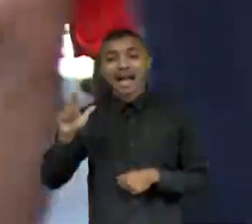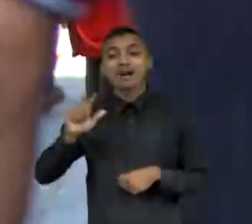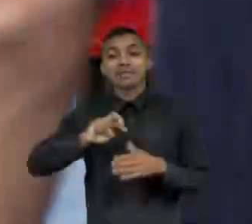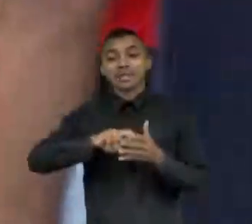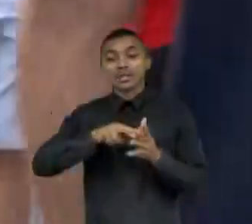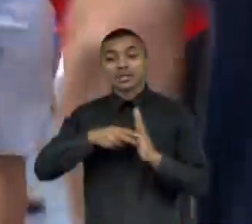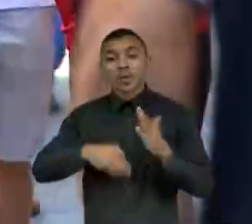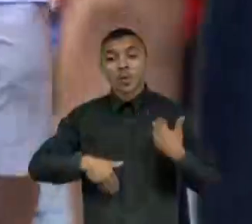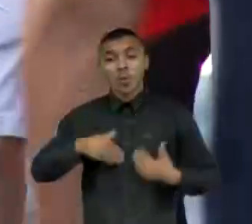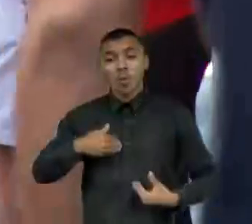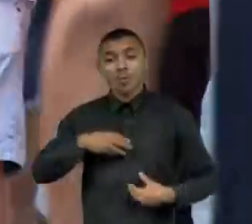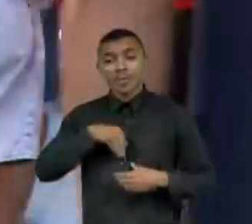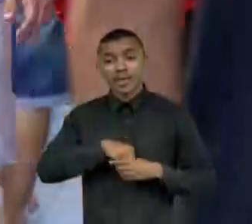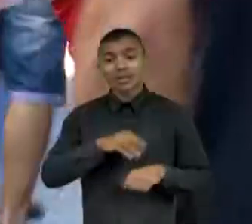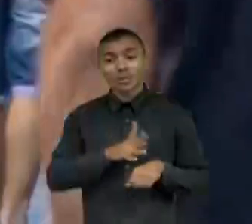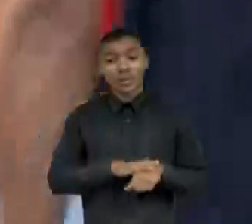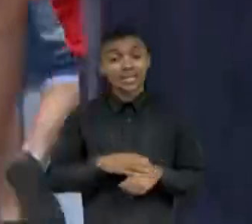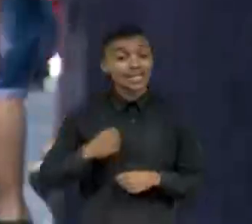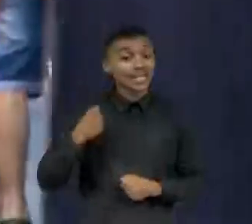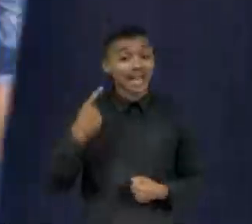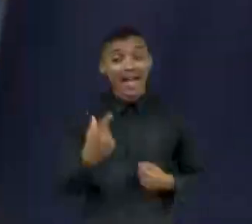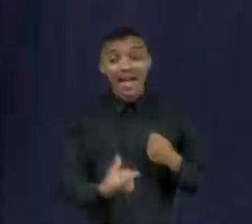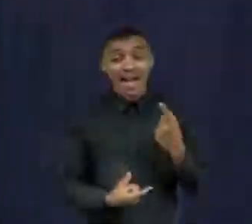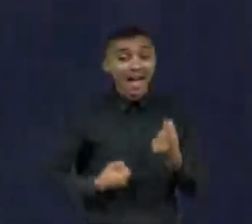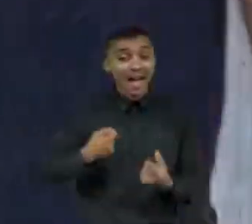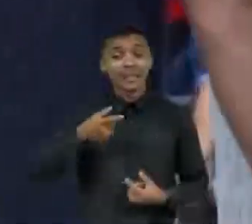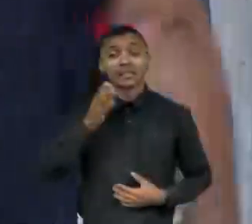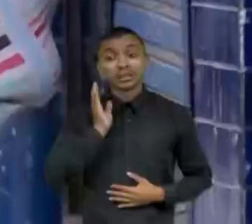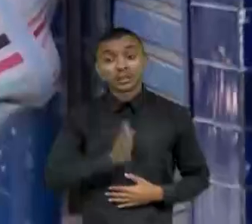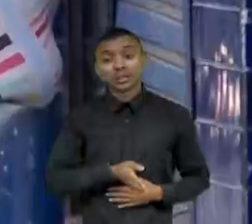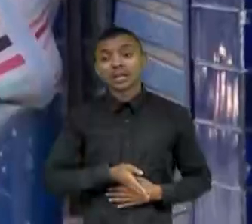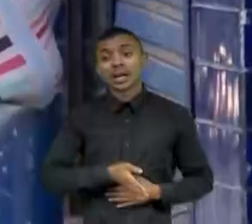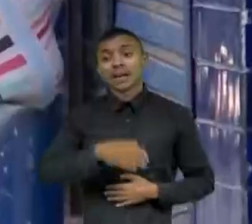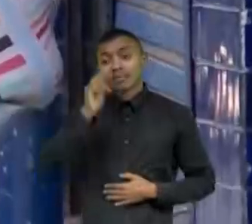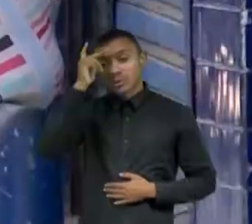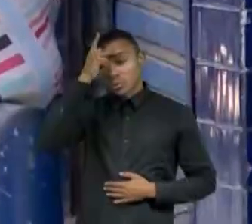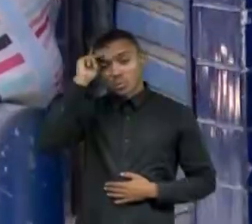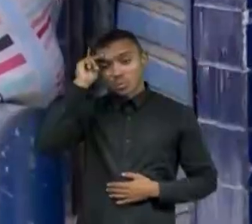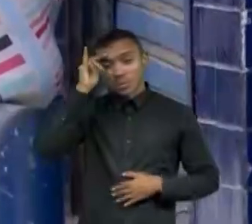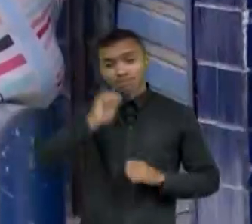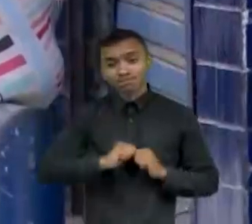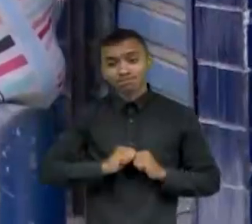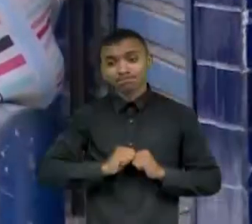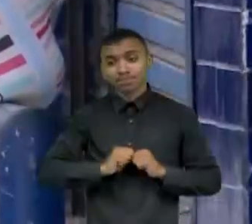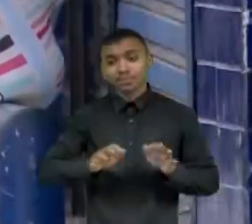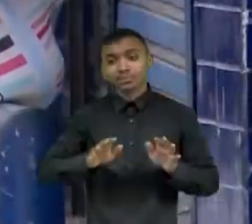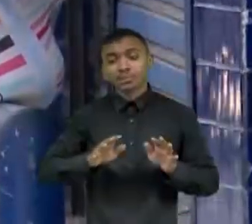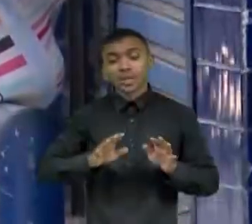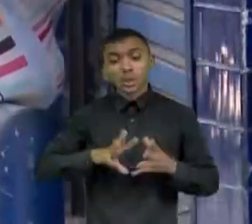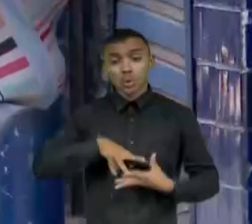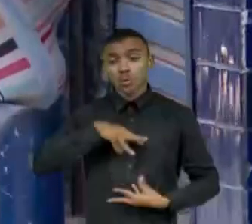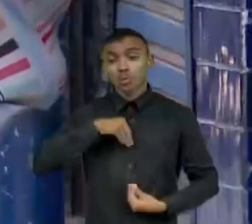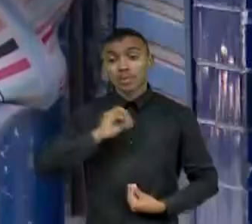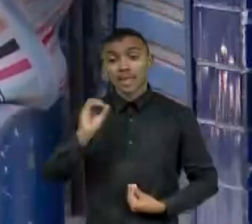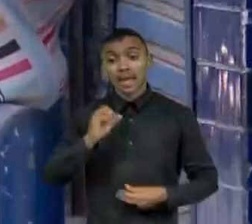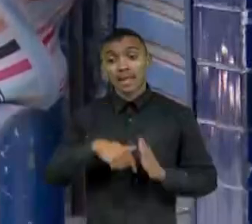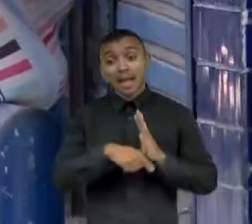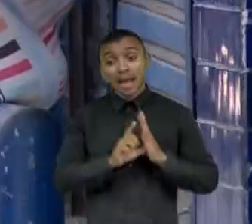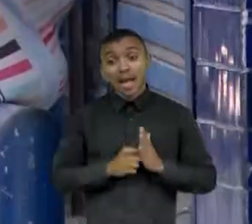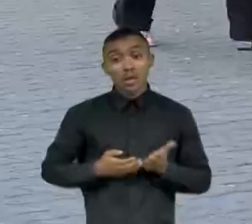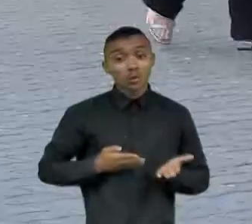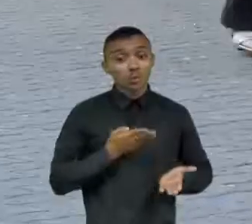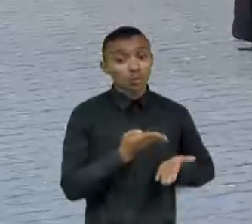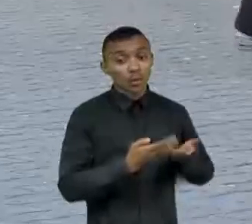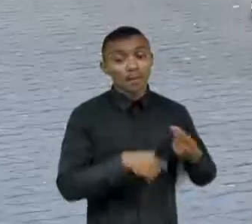genética rara que acomete cerca de 6 mil pacientes em todo o Brasil. A enfermidade não tem cura, mas o diagnóstico precoce e o